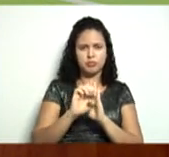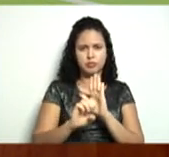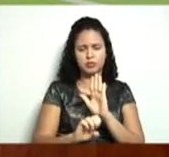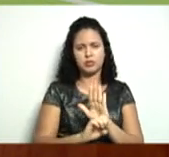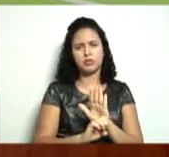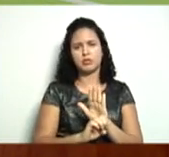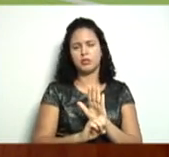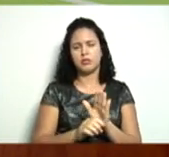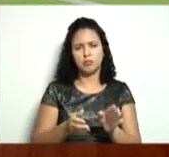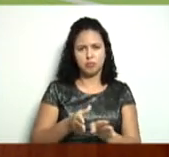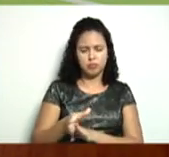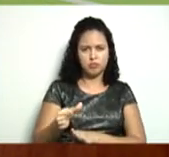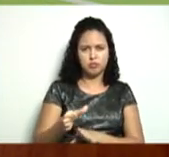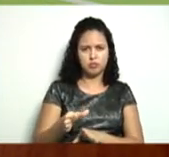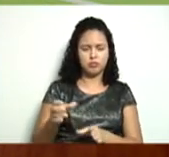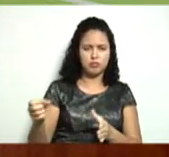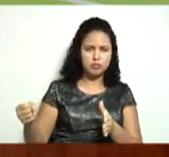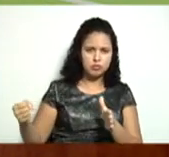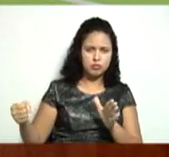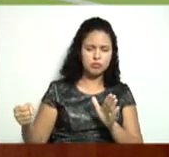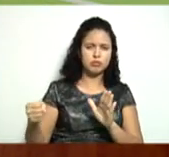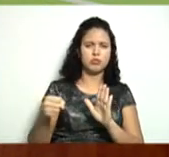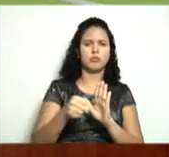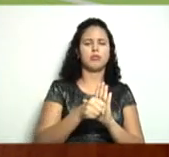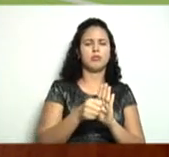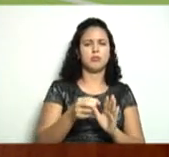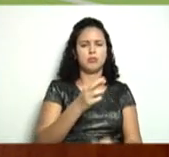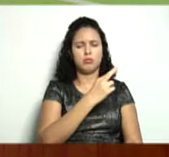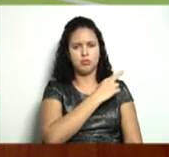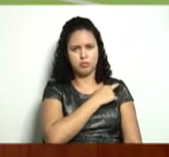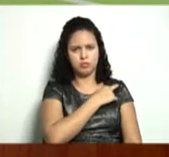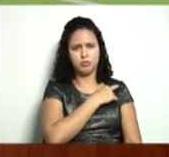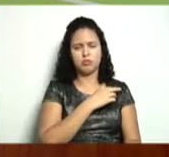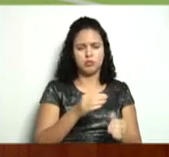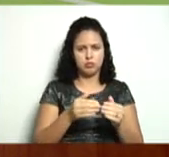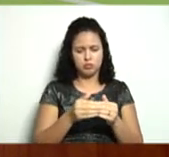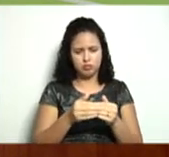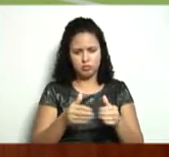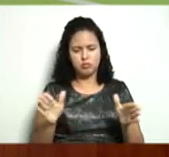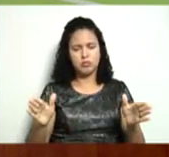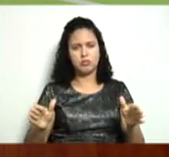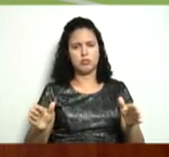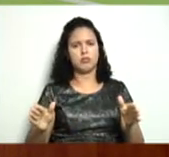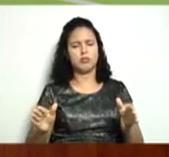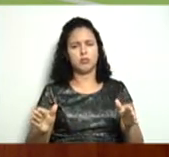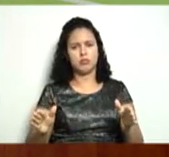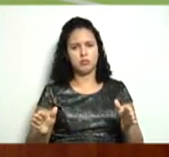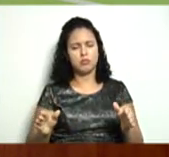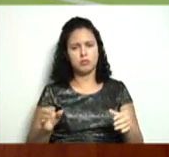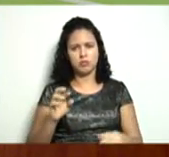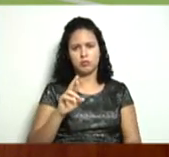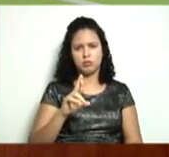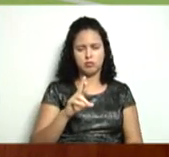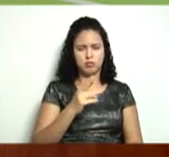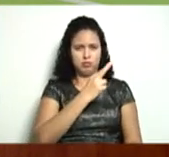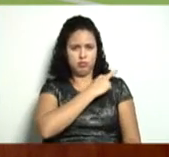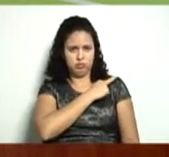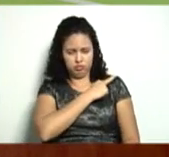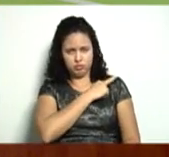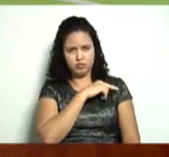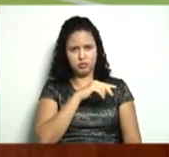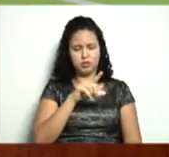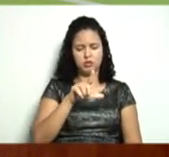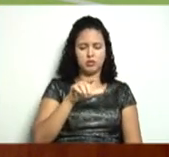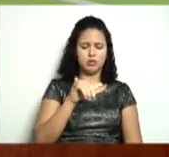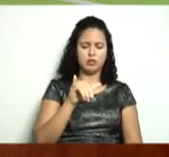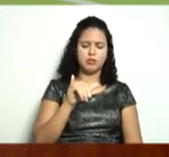recomenda-se a inclusão da sociedade, da responsabilidade limitada. Repetindo, responsabilidade limitada.